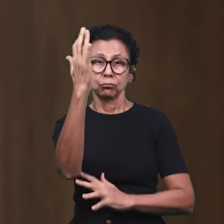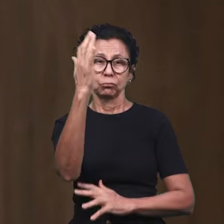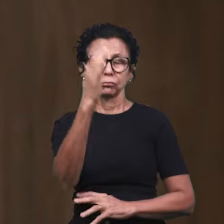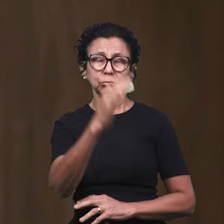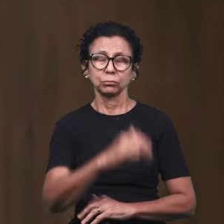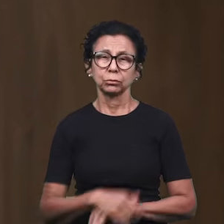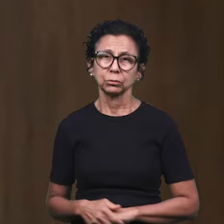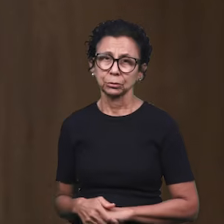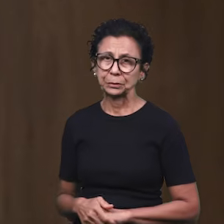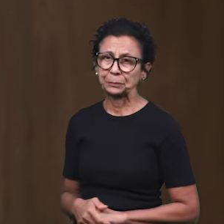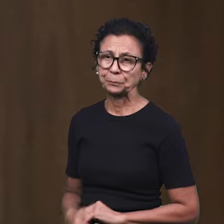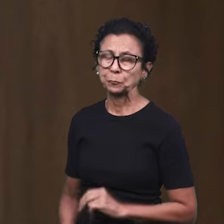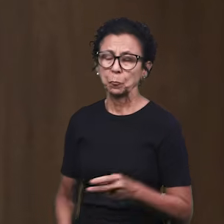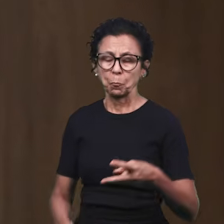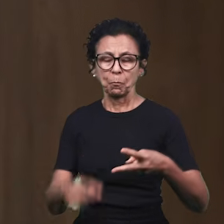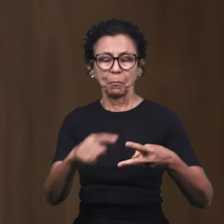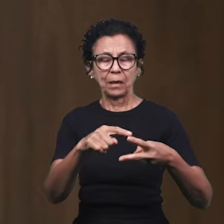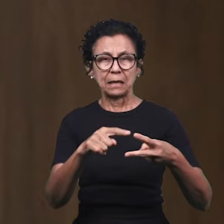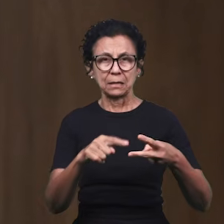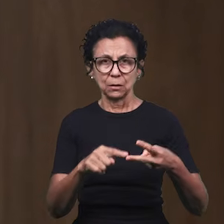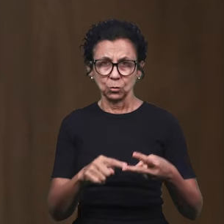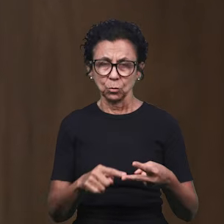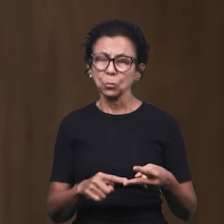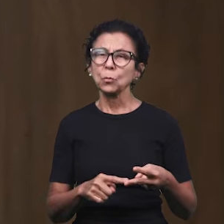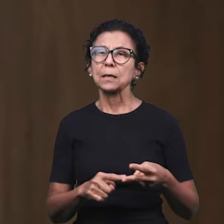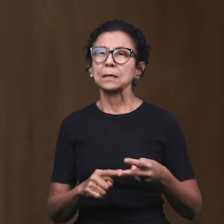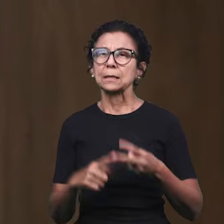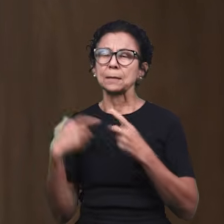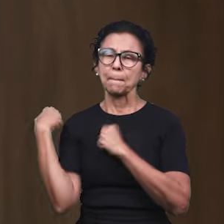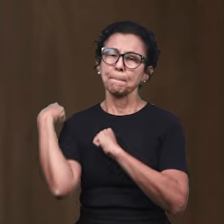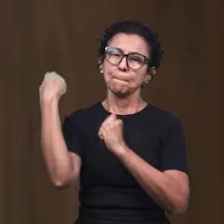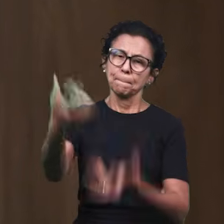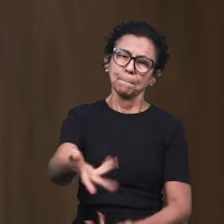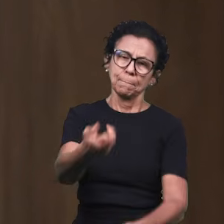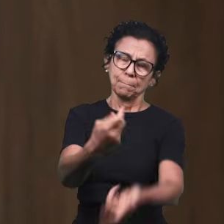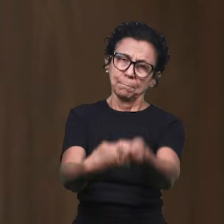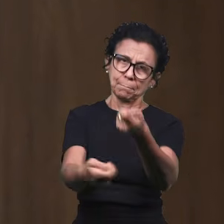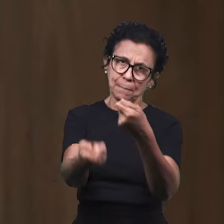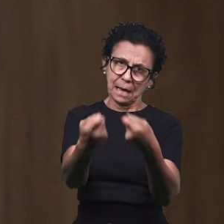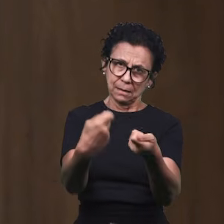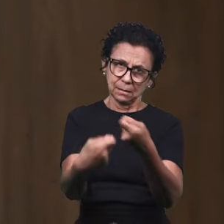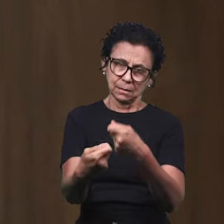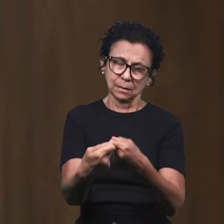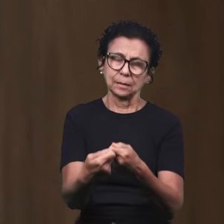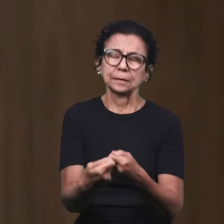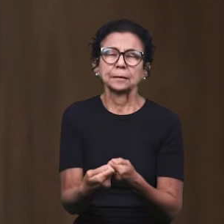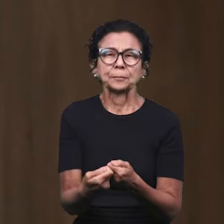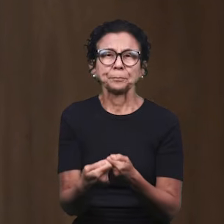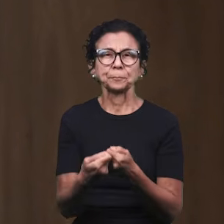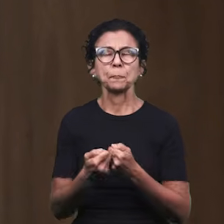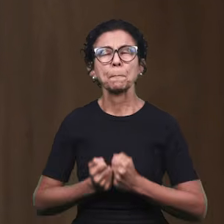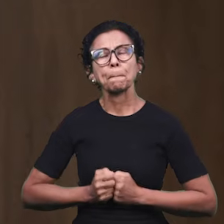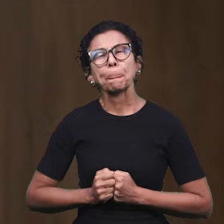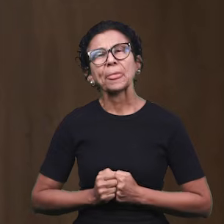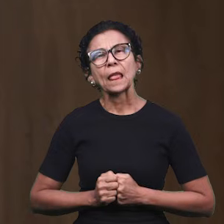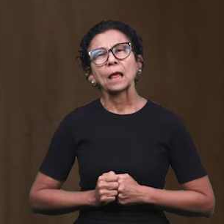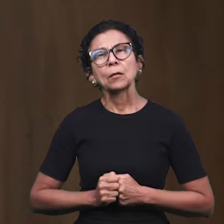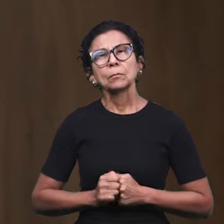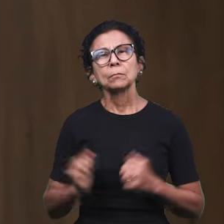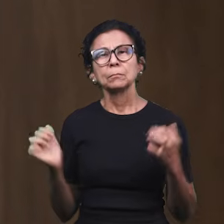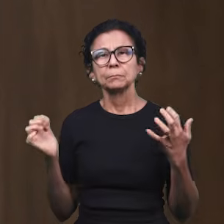duas narrativas das pescas maravilhosas têm um ensinamento para a vida de uma